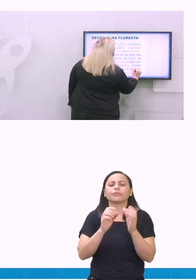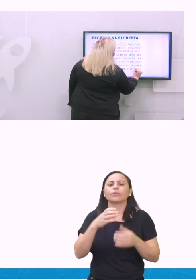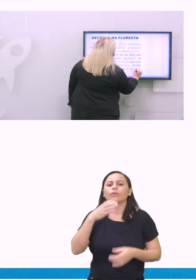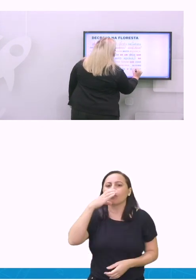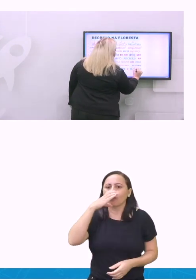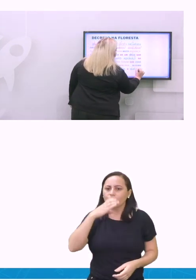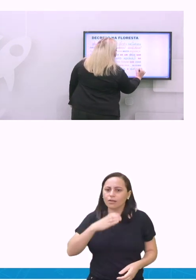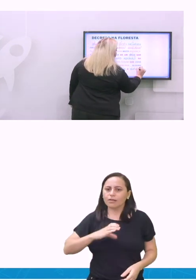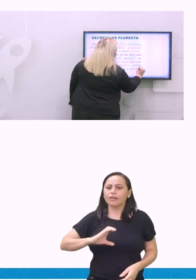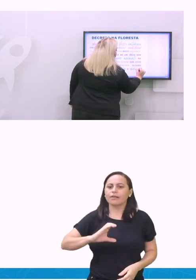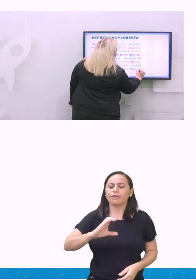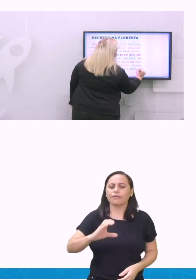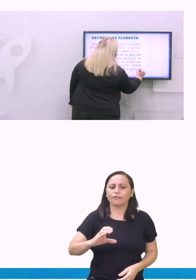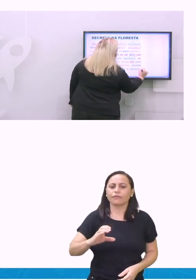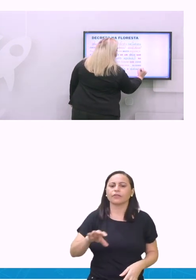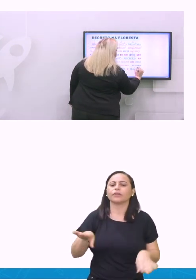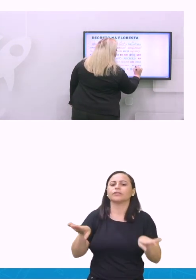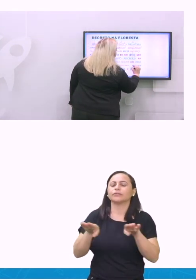Elefante.